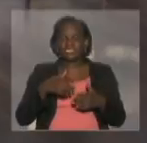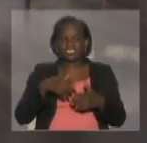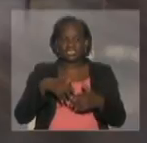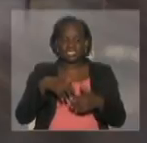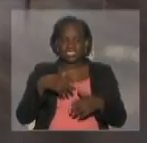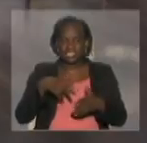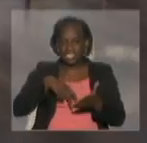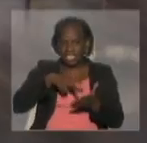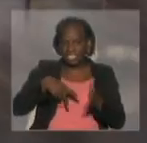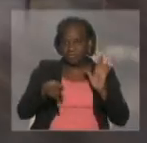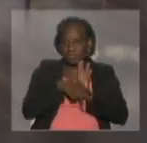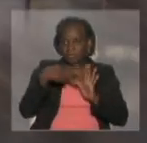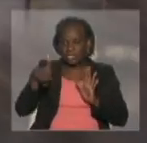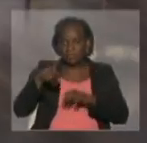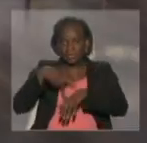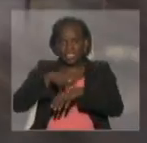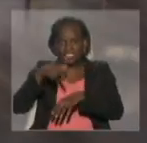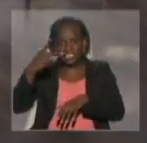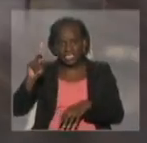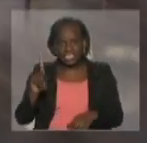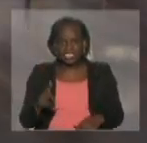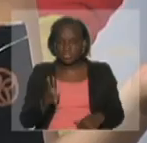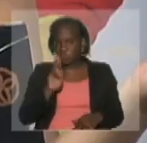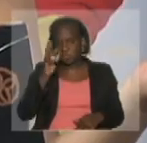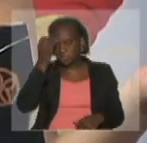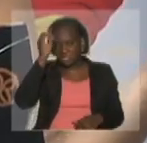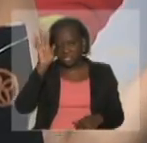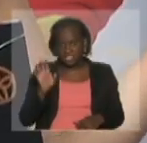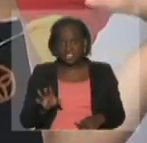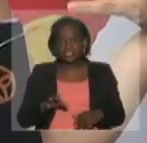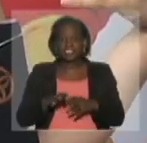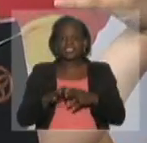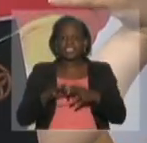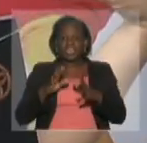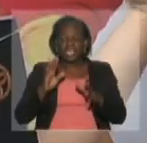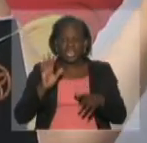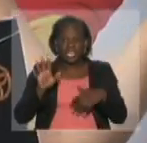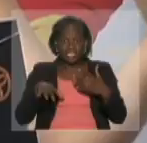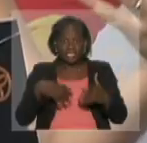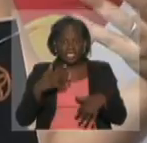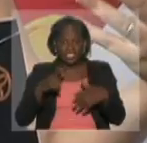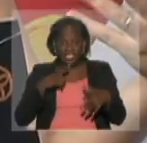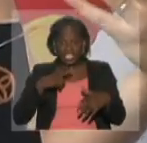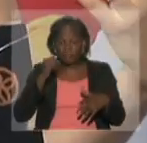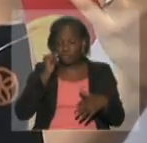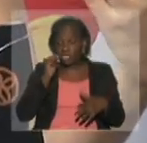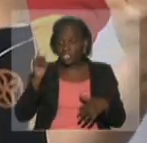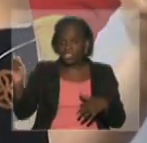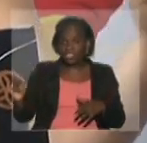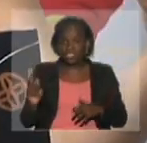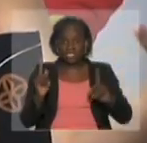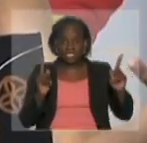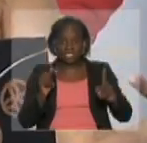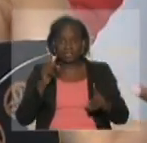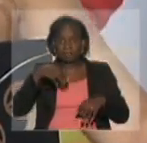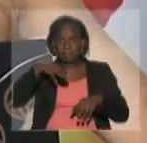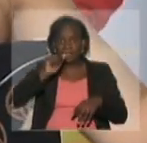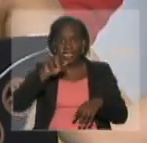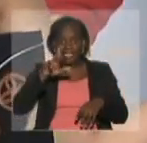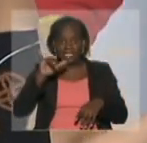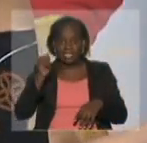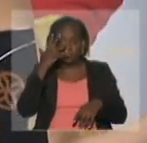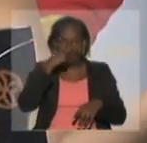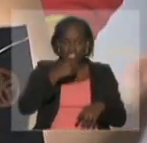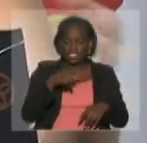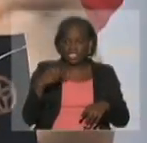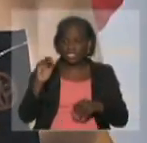outra dança, cujo nome eu esqueci agora, uma dança medieval. Aí aparecem as companheiras, a Maria Bonita, a